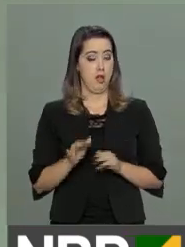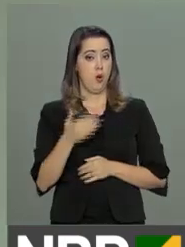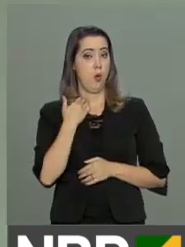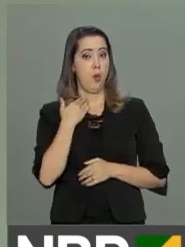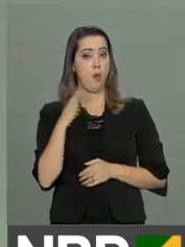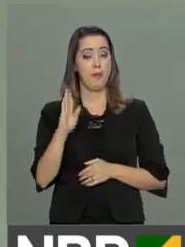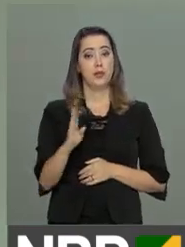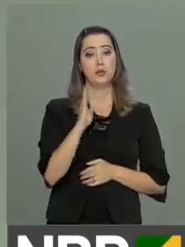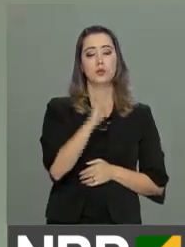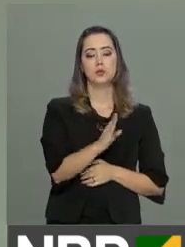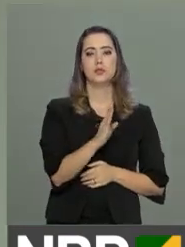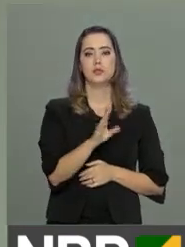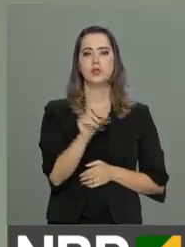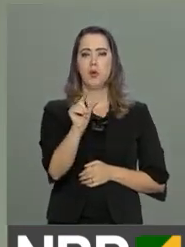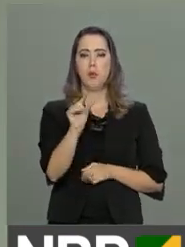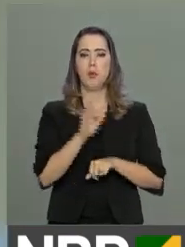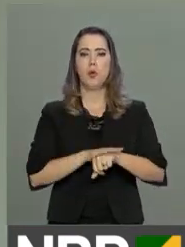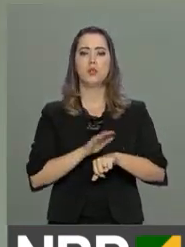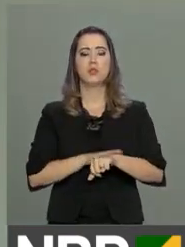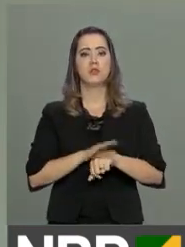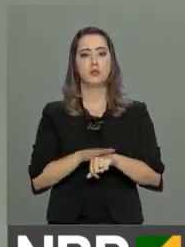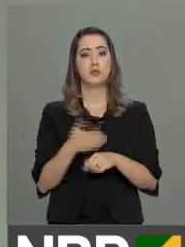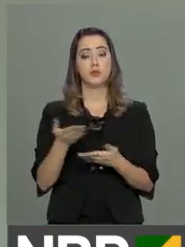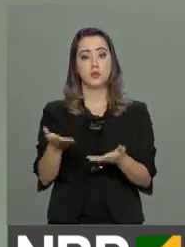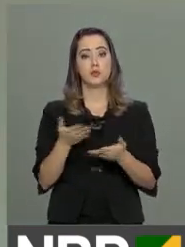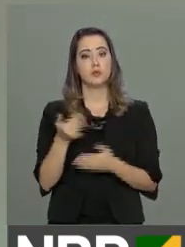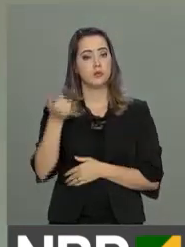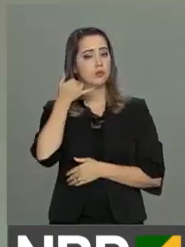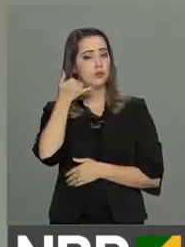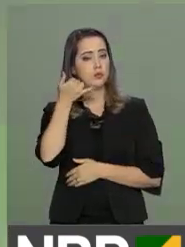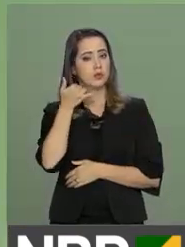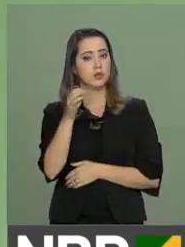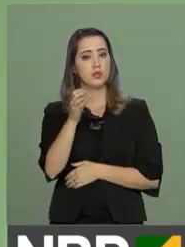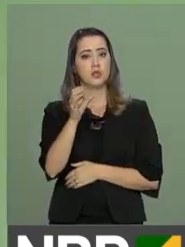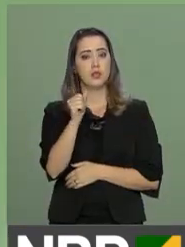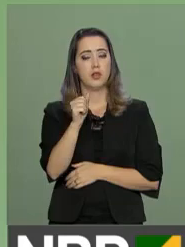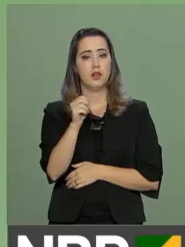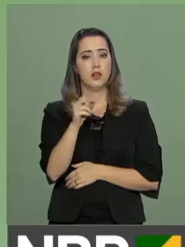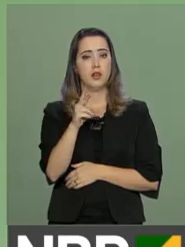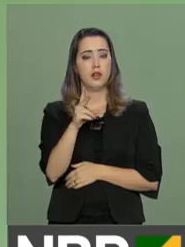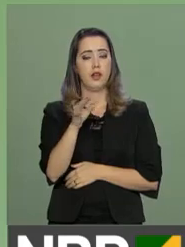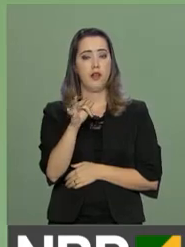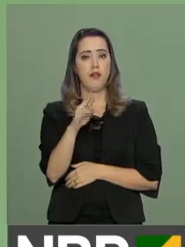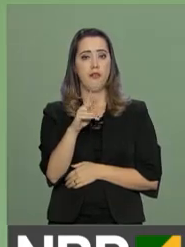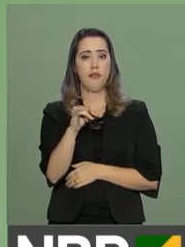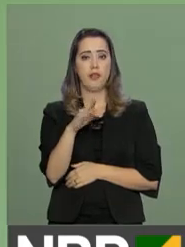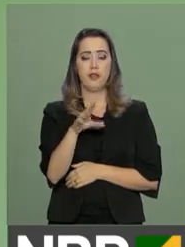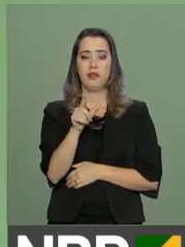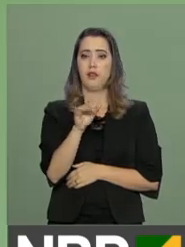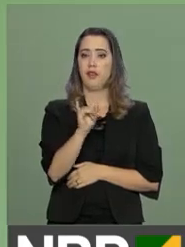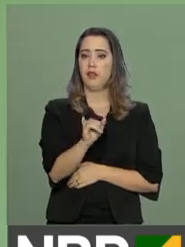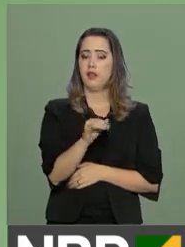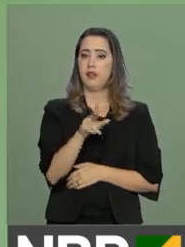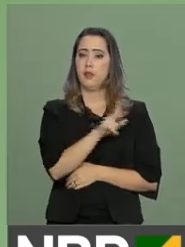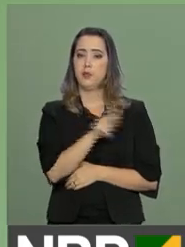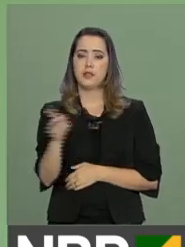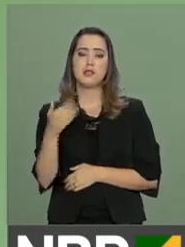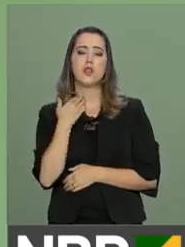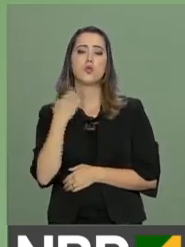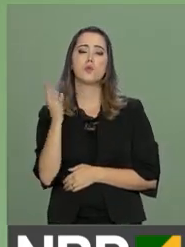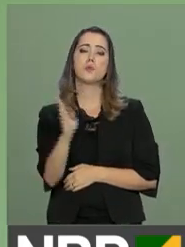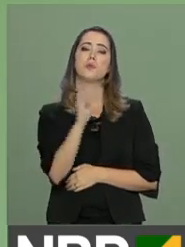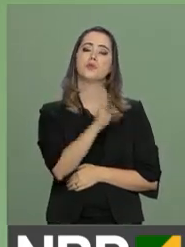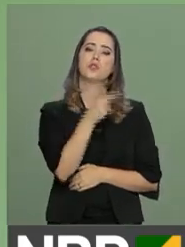dias, governador, eu recebia um telefonema do Caffarelli, presidente do Banco do Brasil,